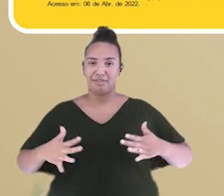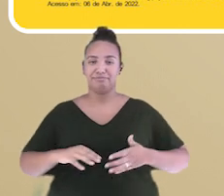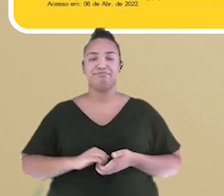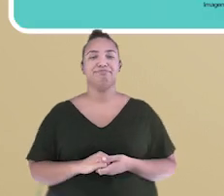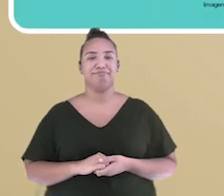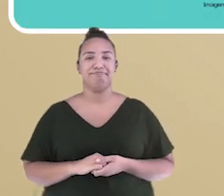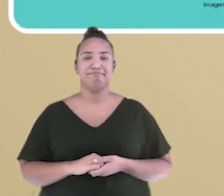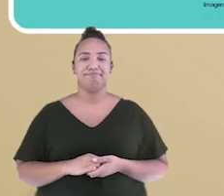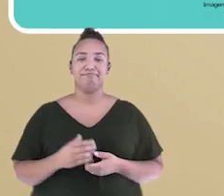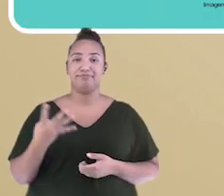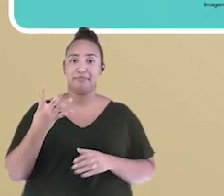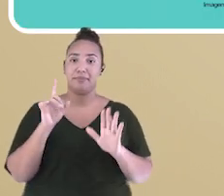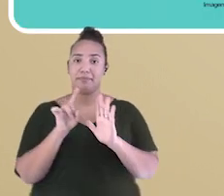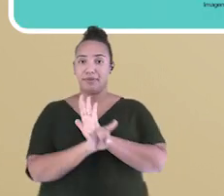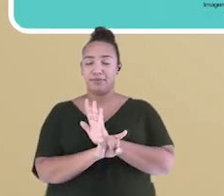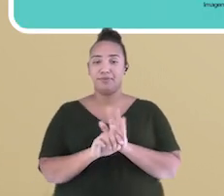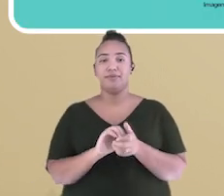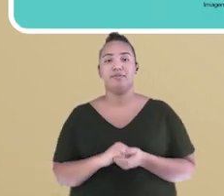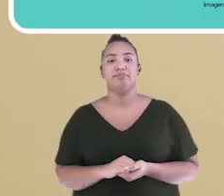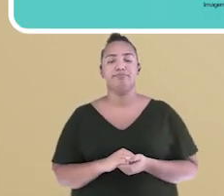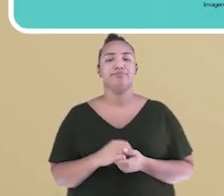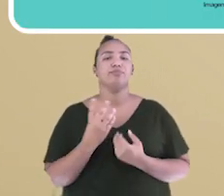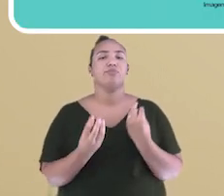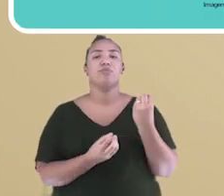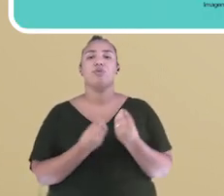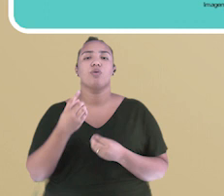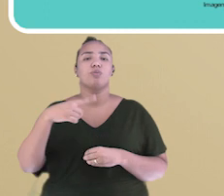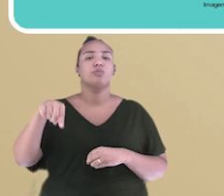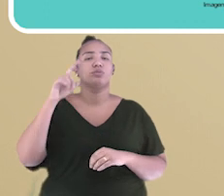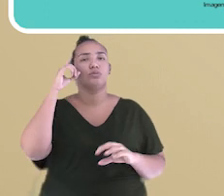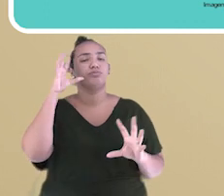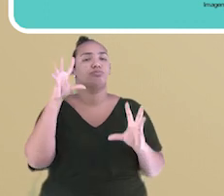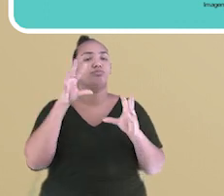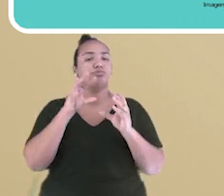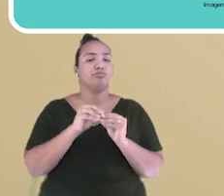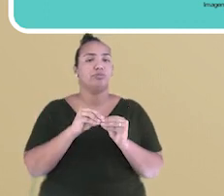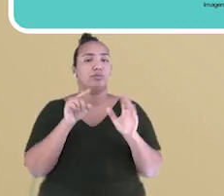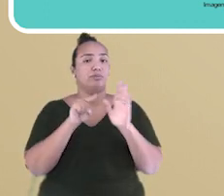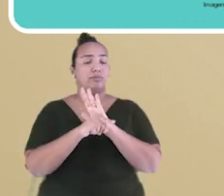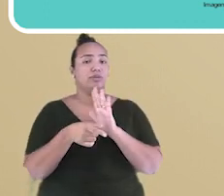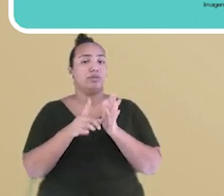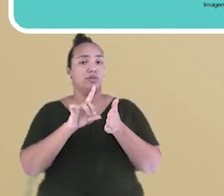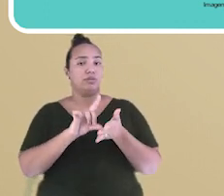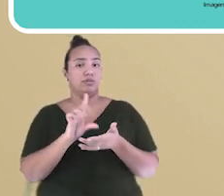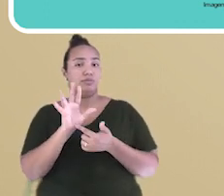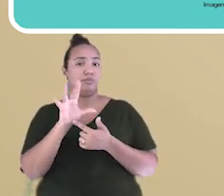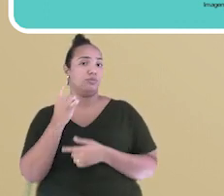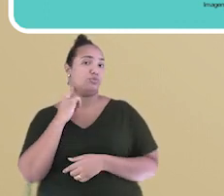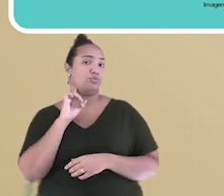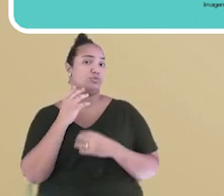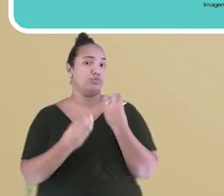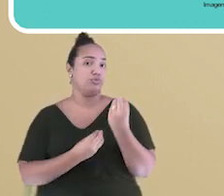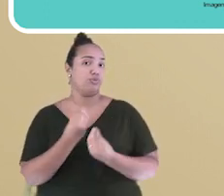da Magali. Questão 4. Como que chegamos à conclusão da resposta da questão anterior sobre as mãos sujas